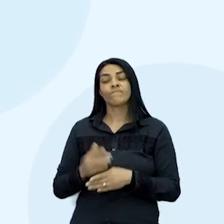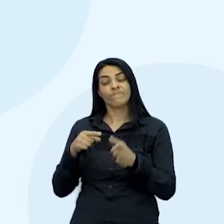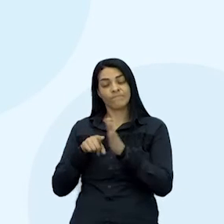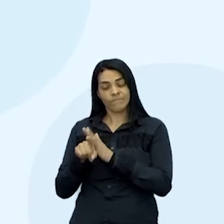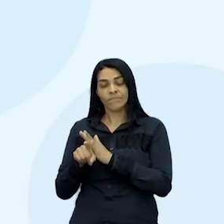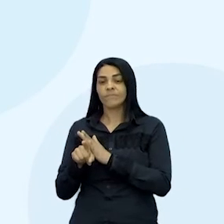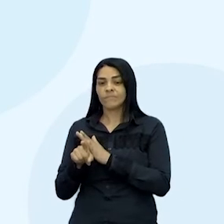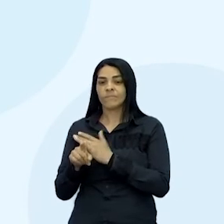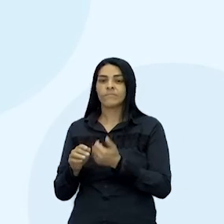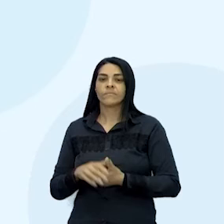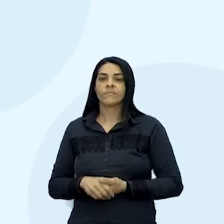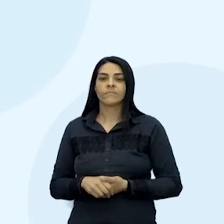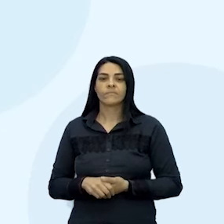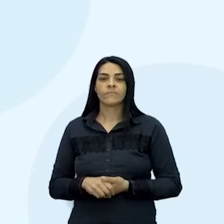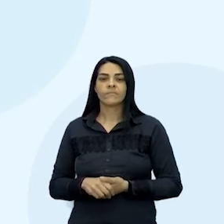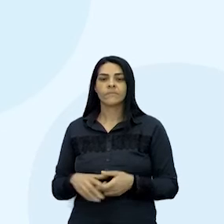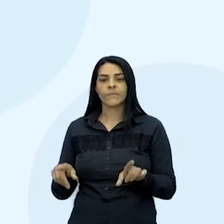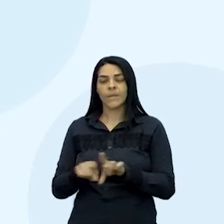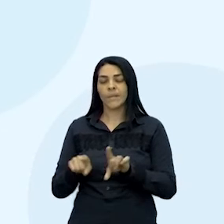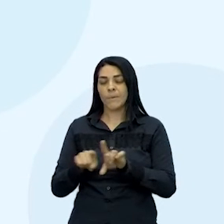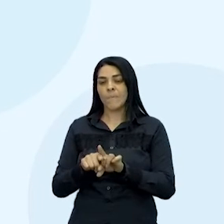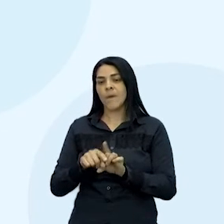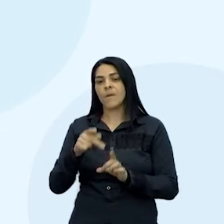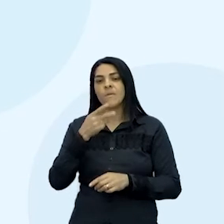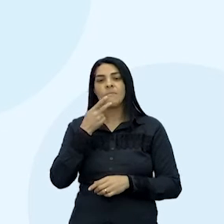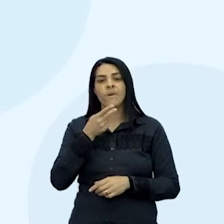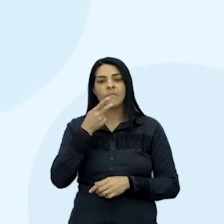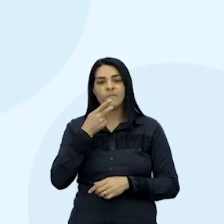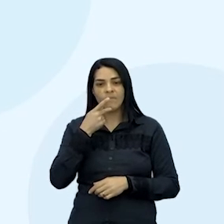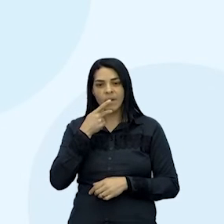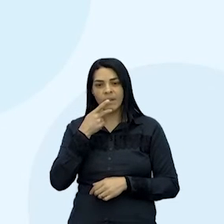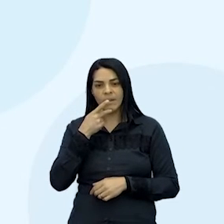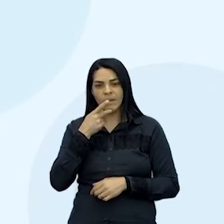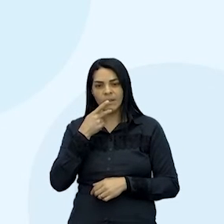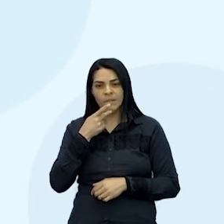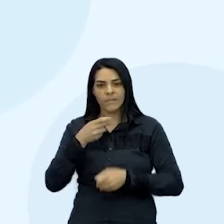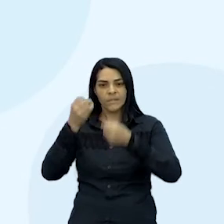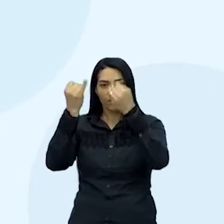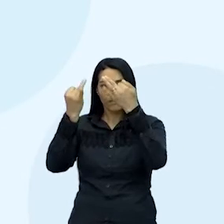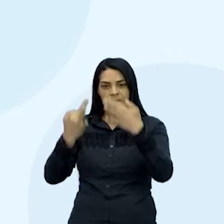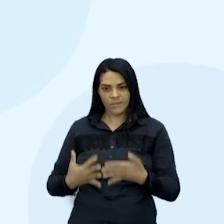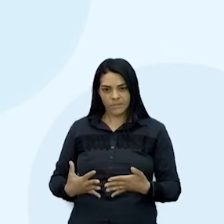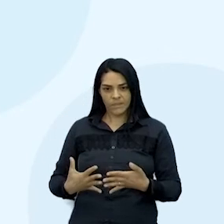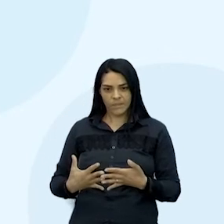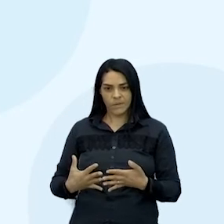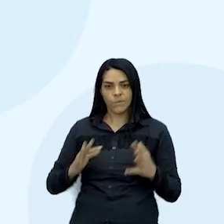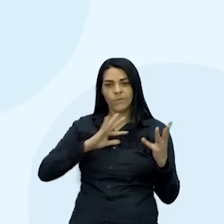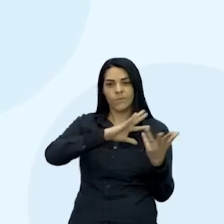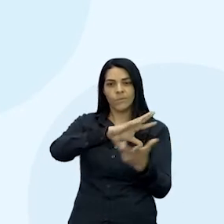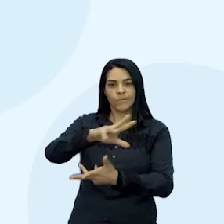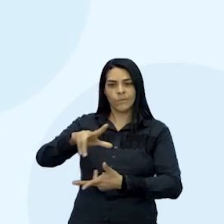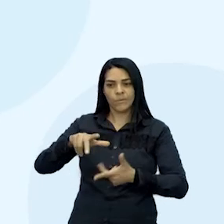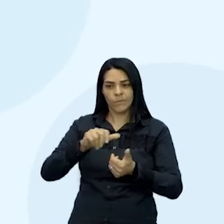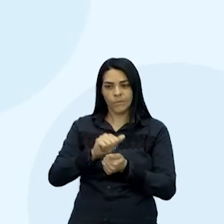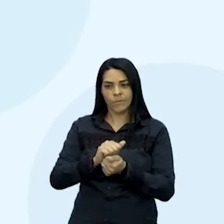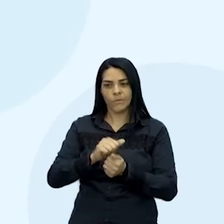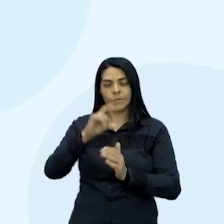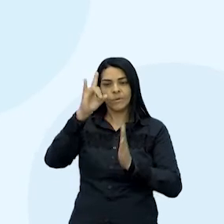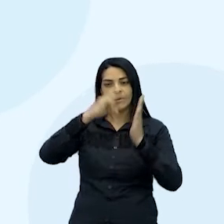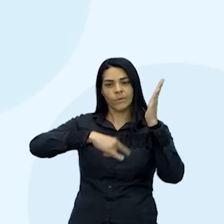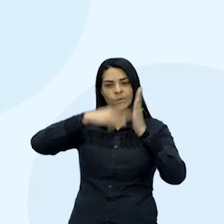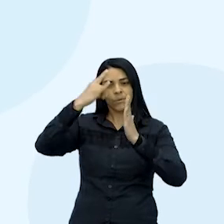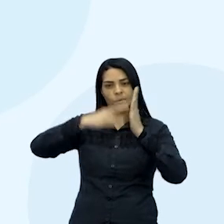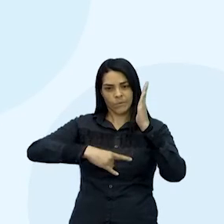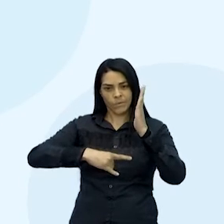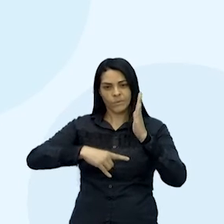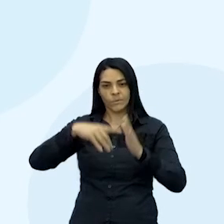resposta. E também vocês podem falar sobre a Declaração Universal dos Direitos Humanos. Vocês podem debater, né, sobre